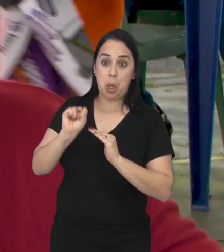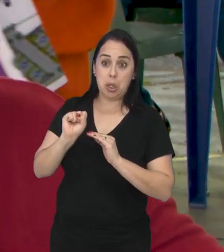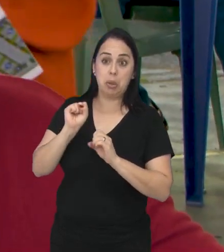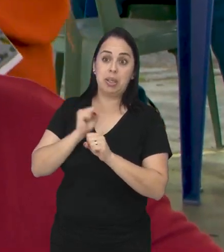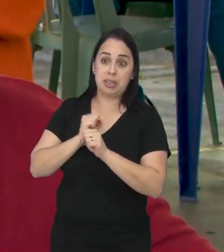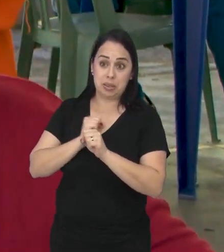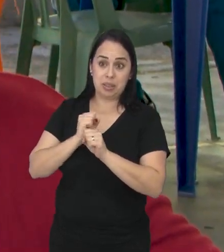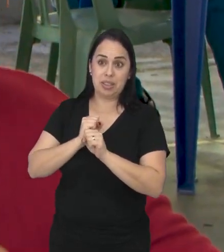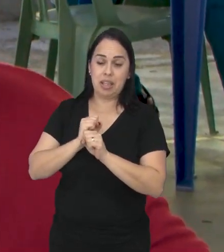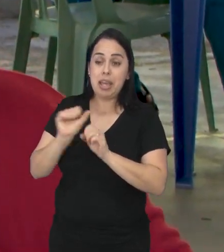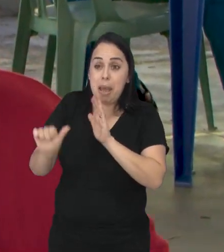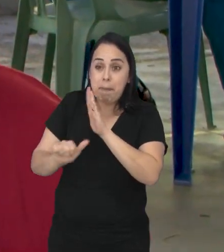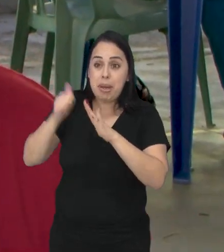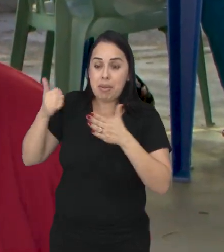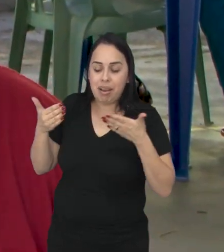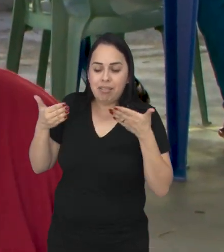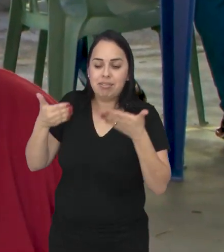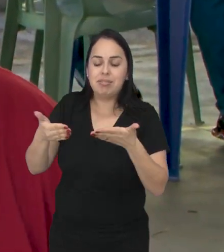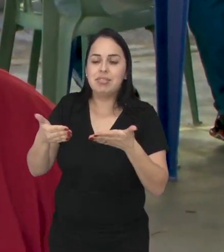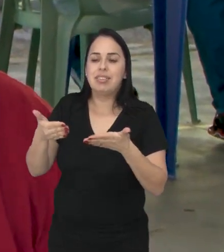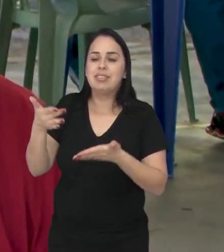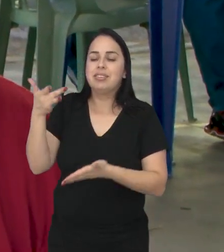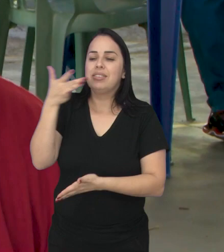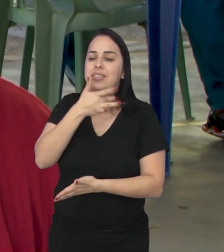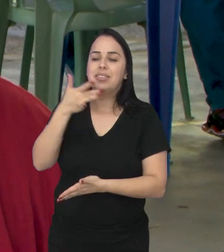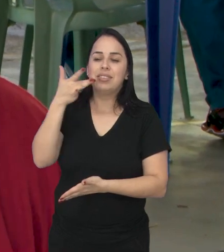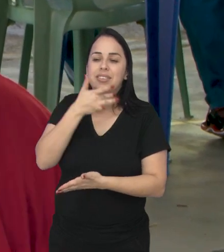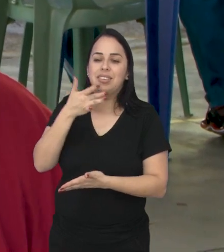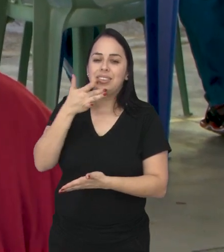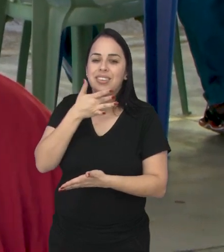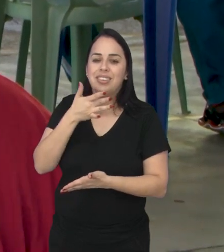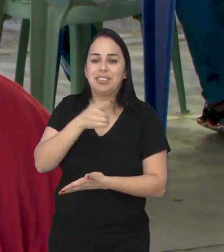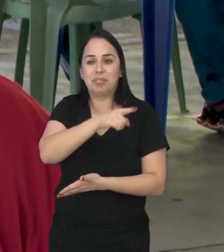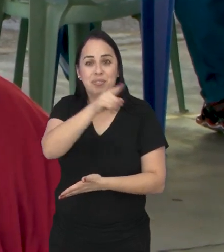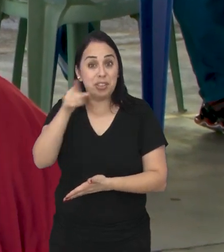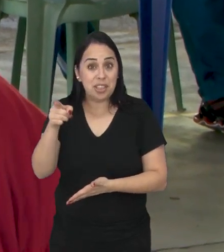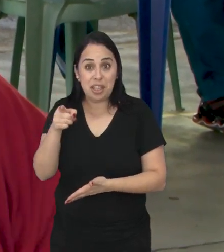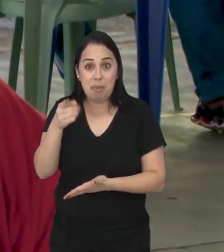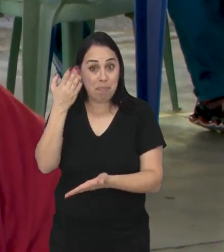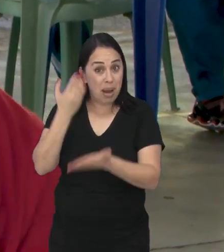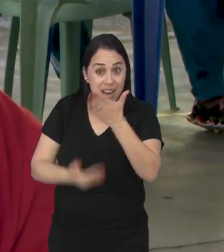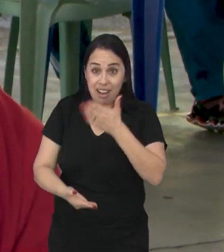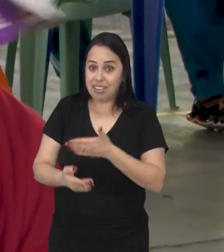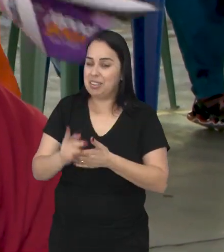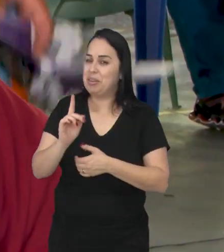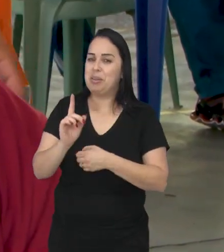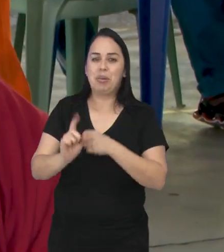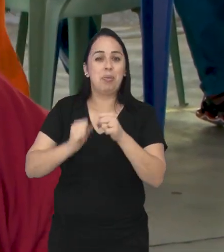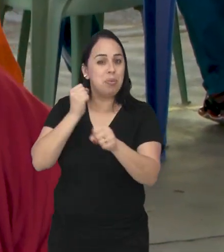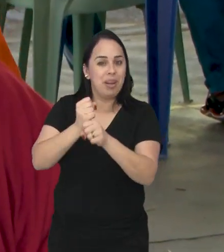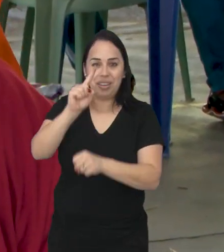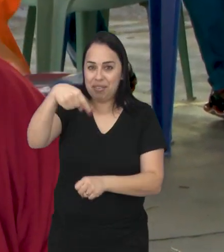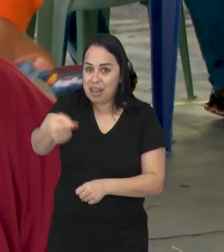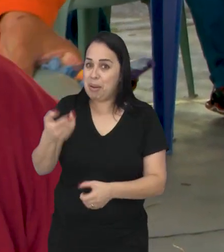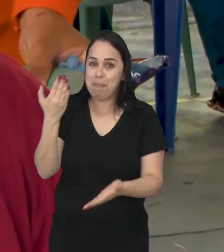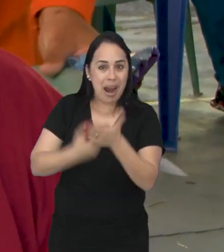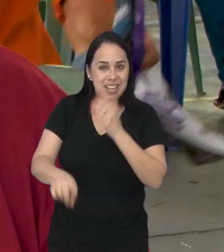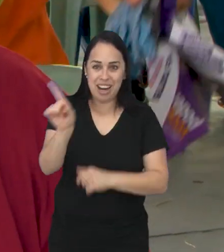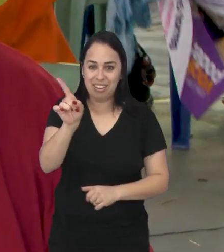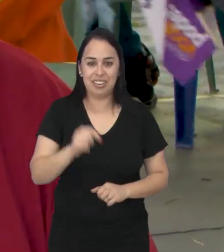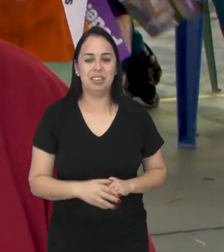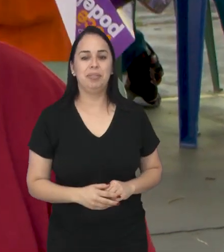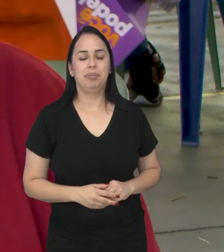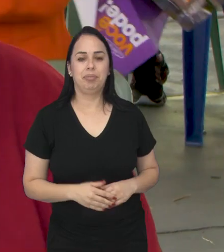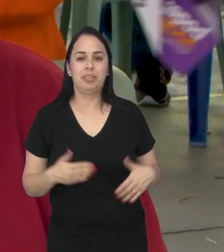vai fazer 18 anos e essa é a primeira vez que eu venho e tá sensacional você ainda que não veio não perca oportunidade